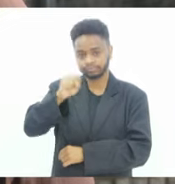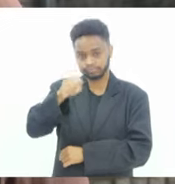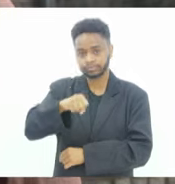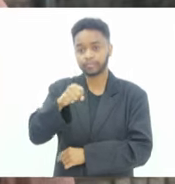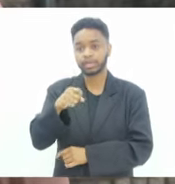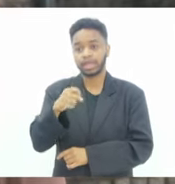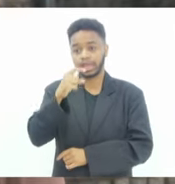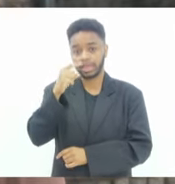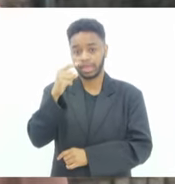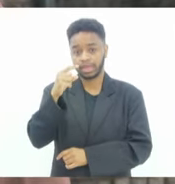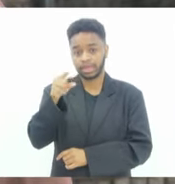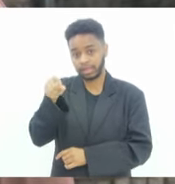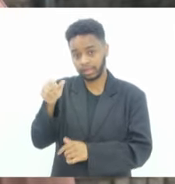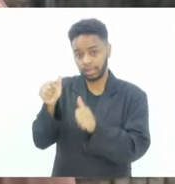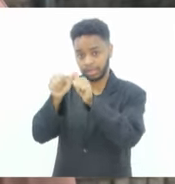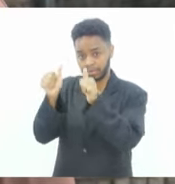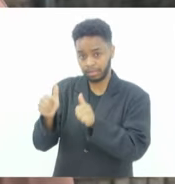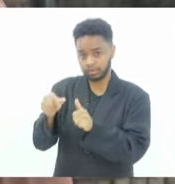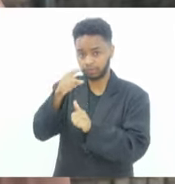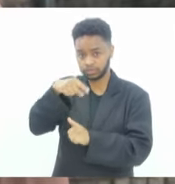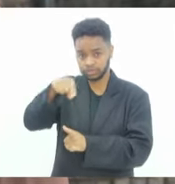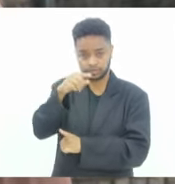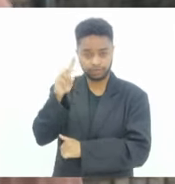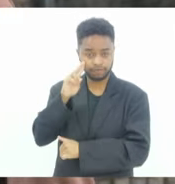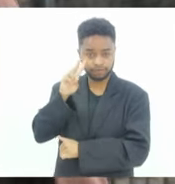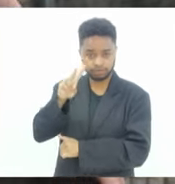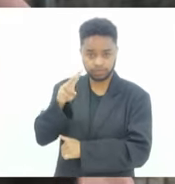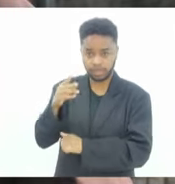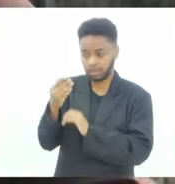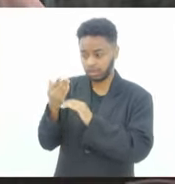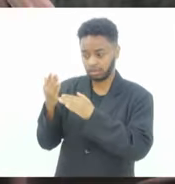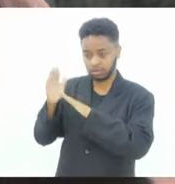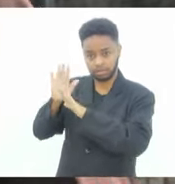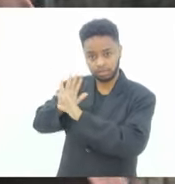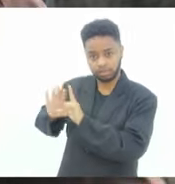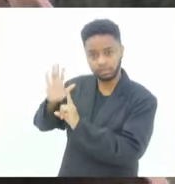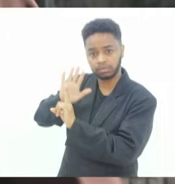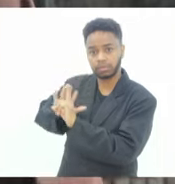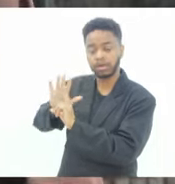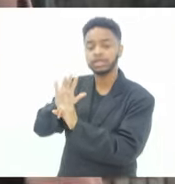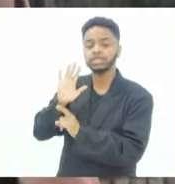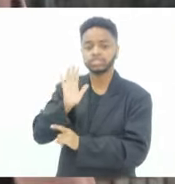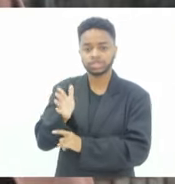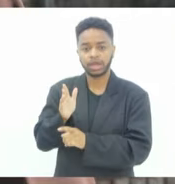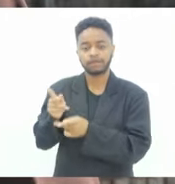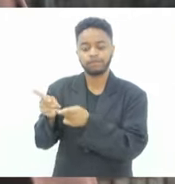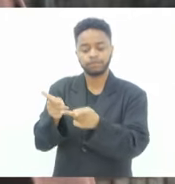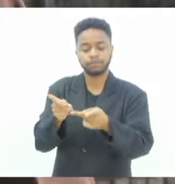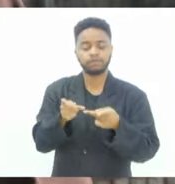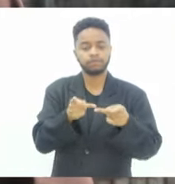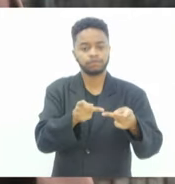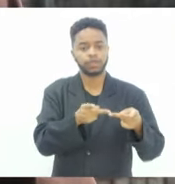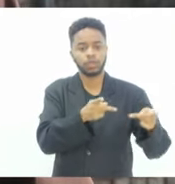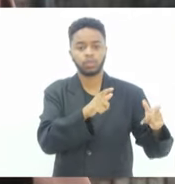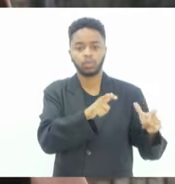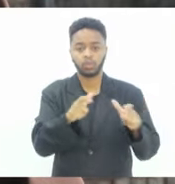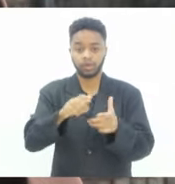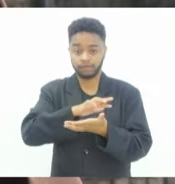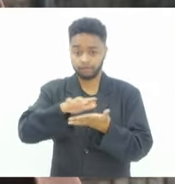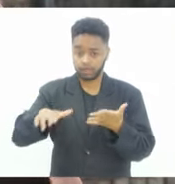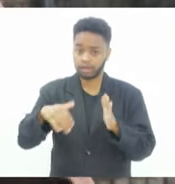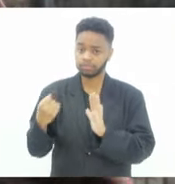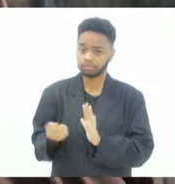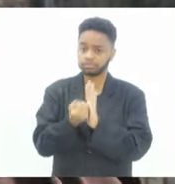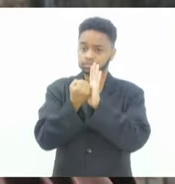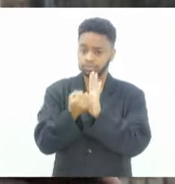você, telespectador, vê aí ao fundo, ela já percorreu diferentes lugares da cidade, lugares